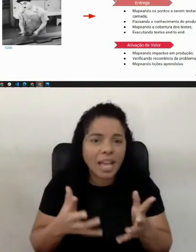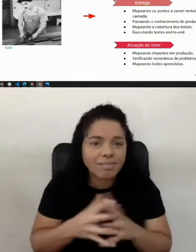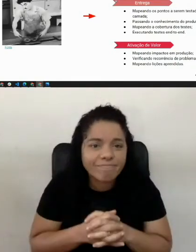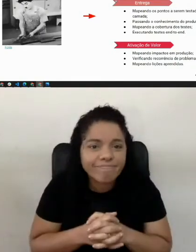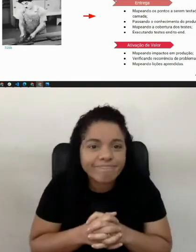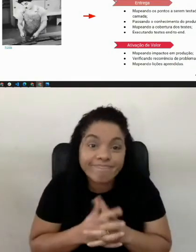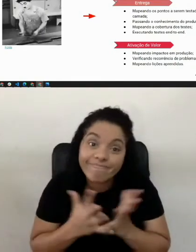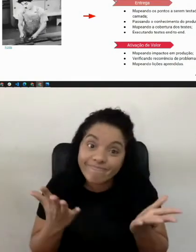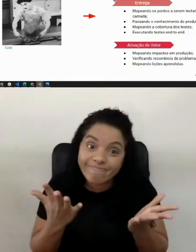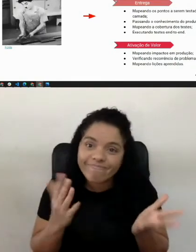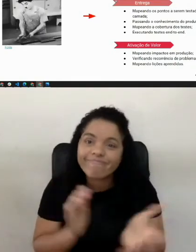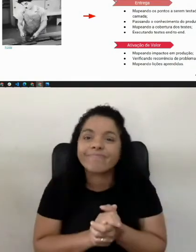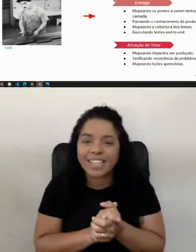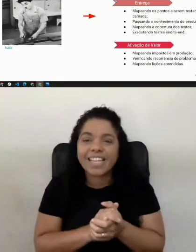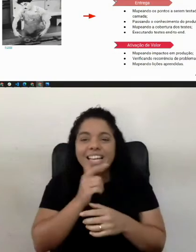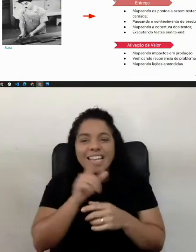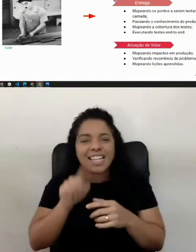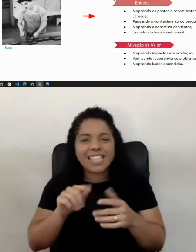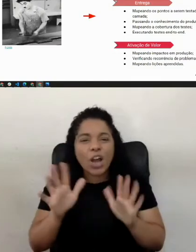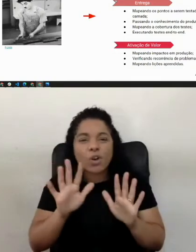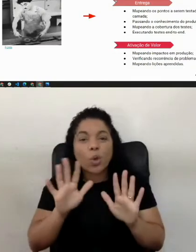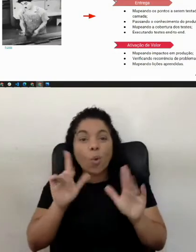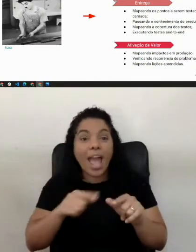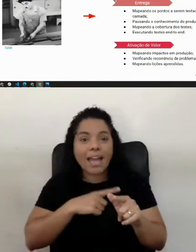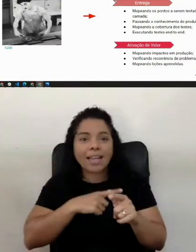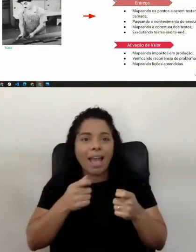Então, assim, deixa de ser aquela pastelaria,